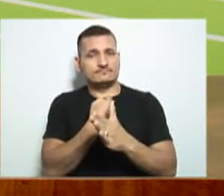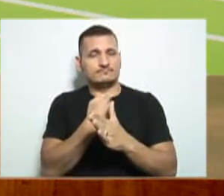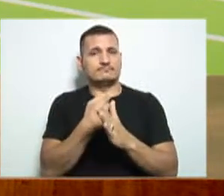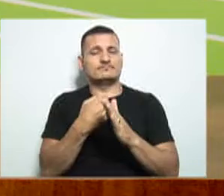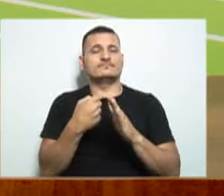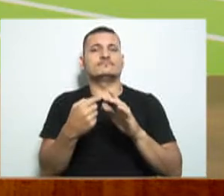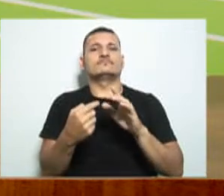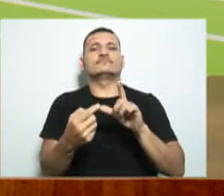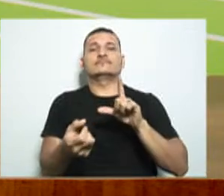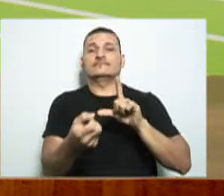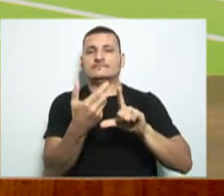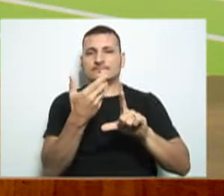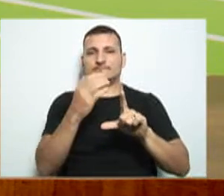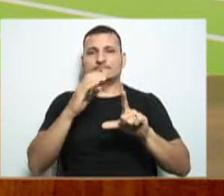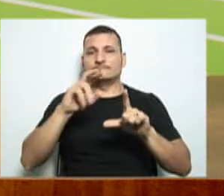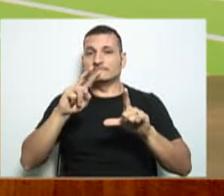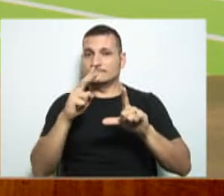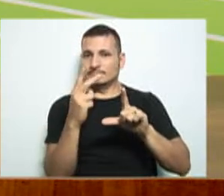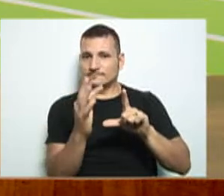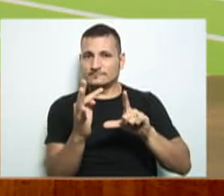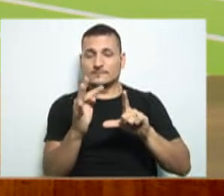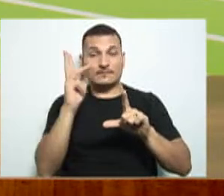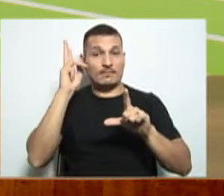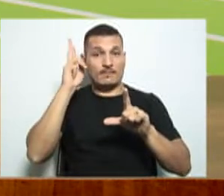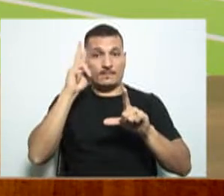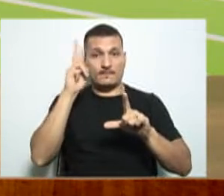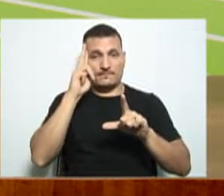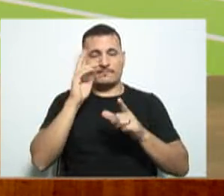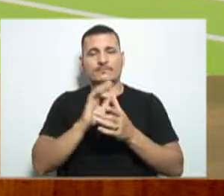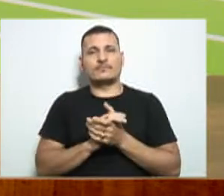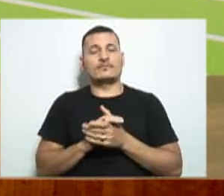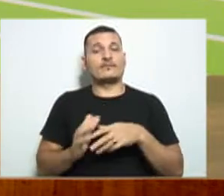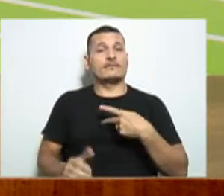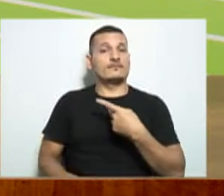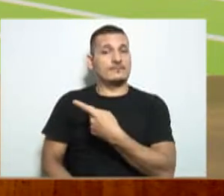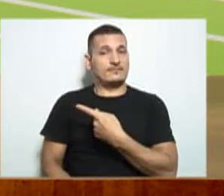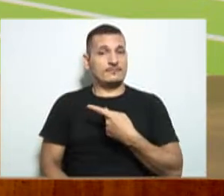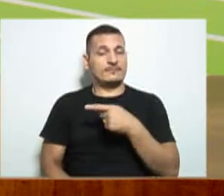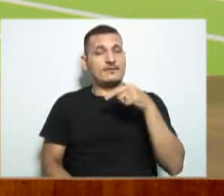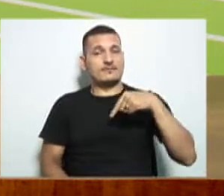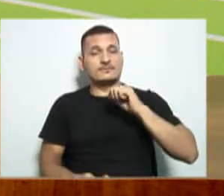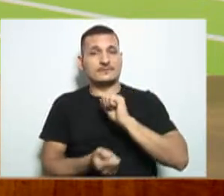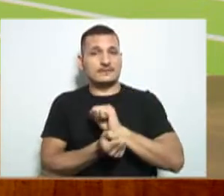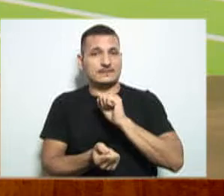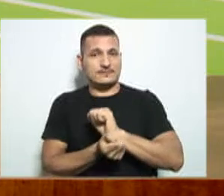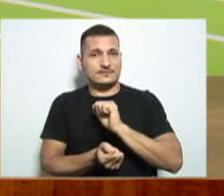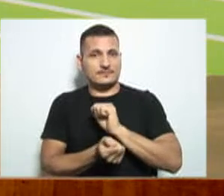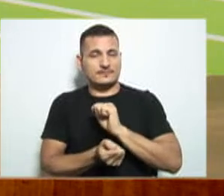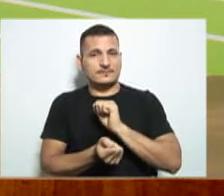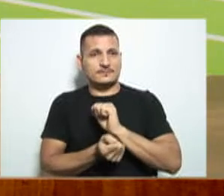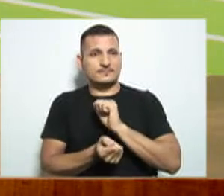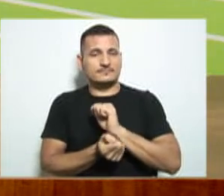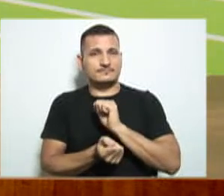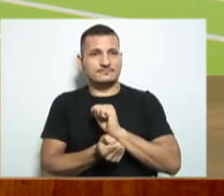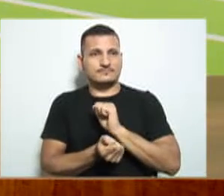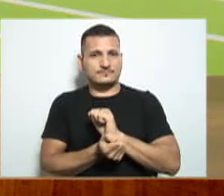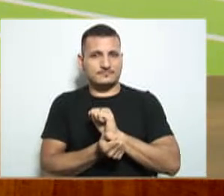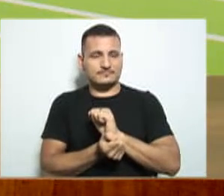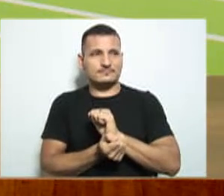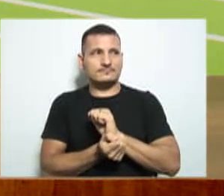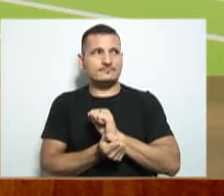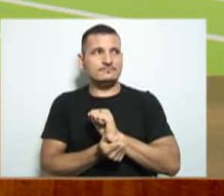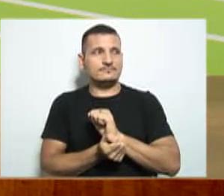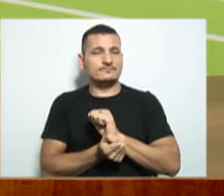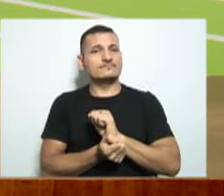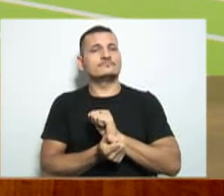chat, lembrando que nós estamos aqui aguardando, por mais que nós, durante esse